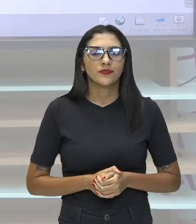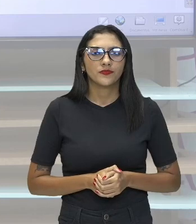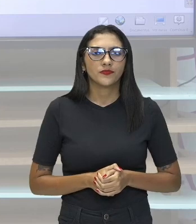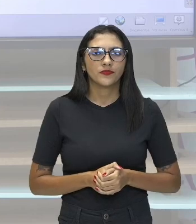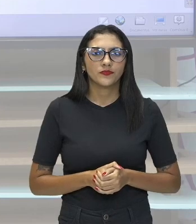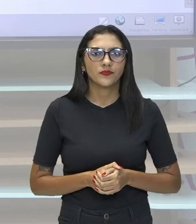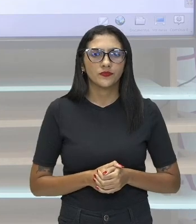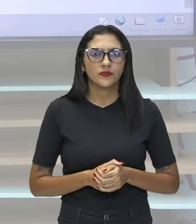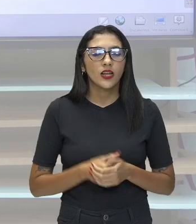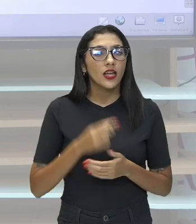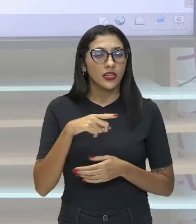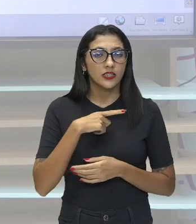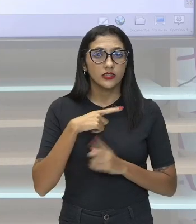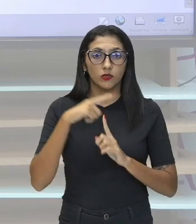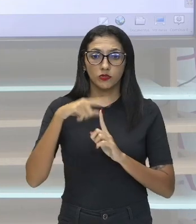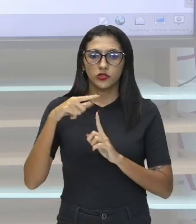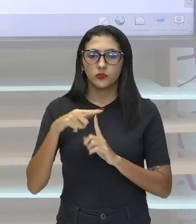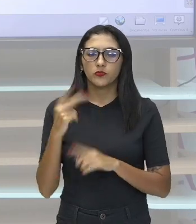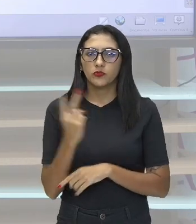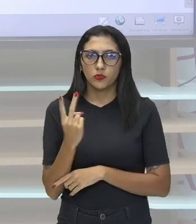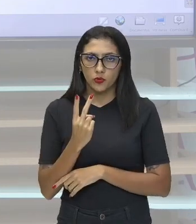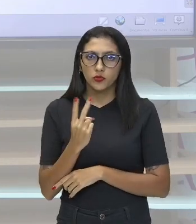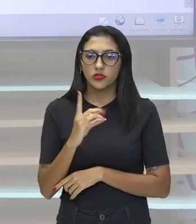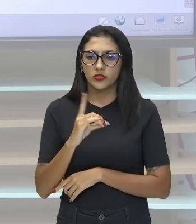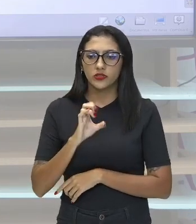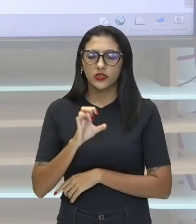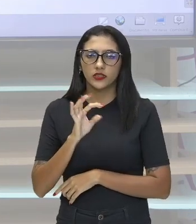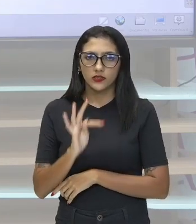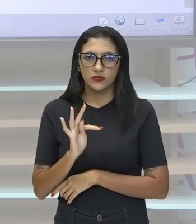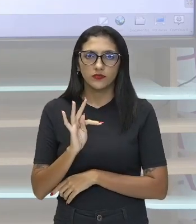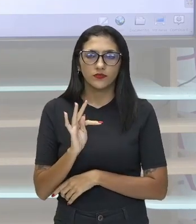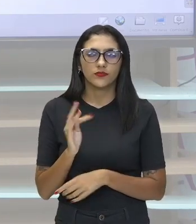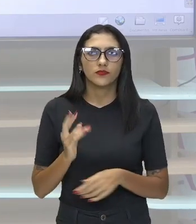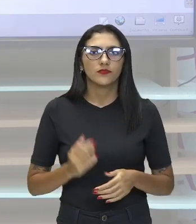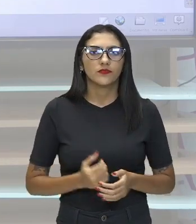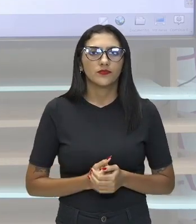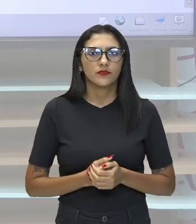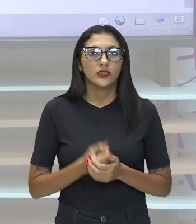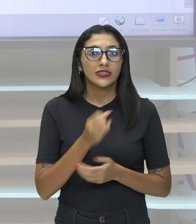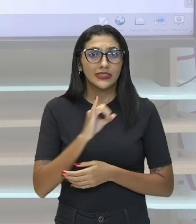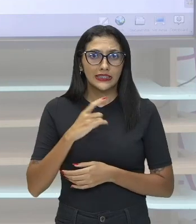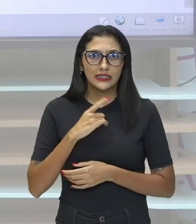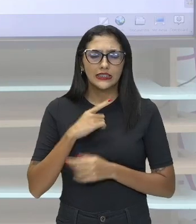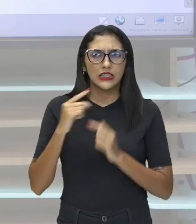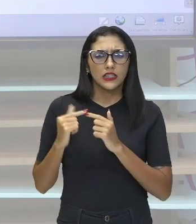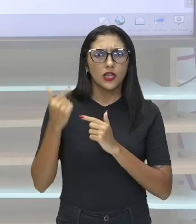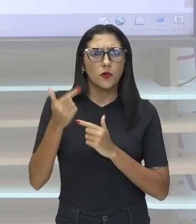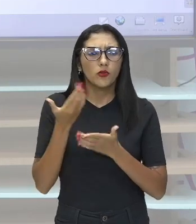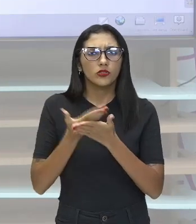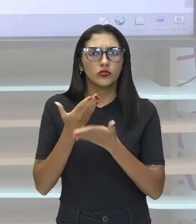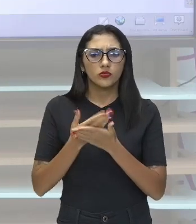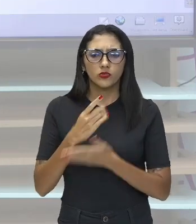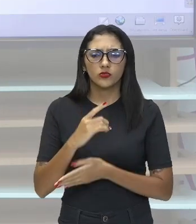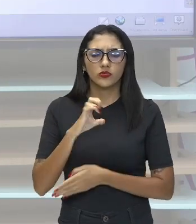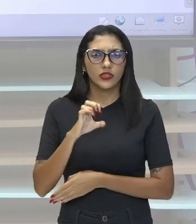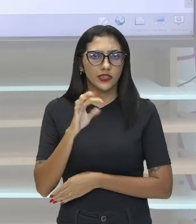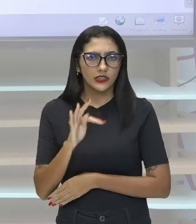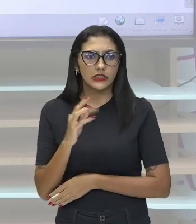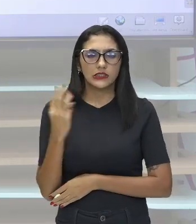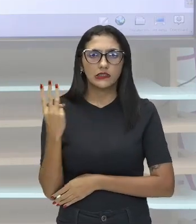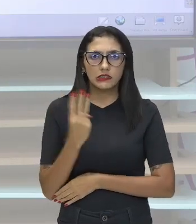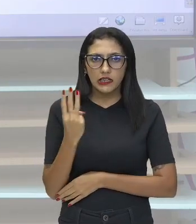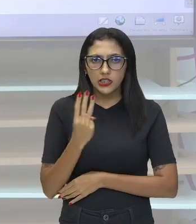Isso no caso do determinante de ordem 2. Quando a gente for trabalhar o determinante de ordem 3, vocês vão ver que nós